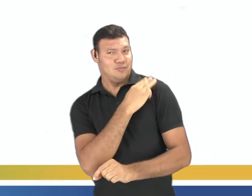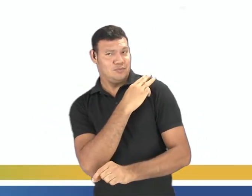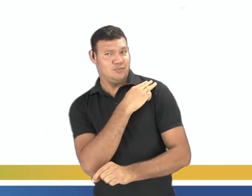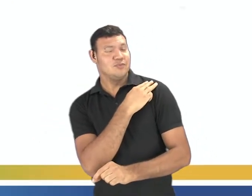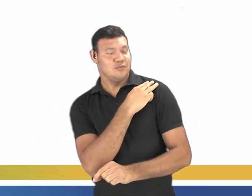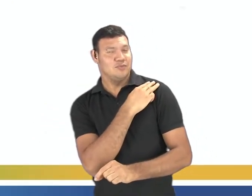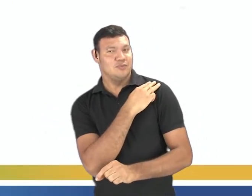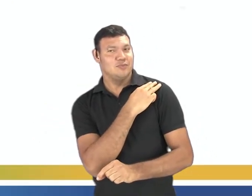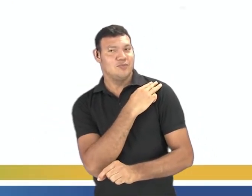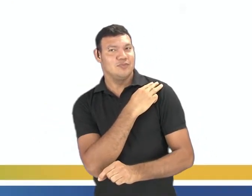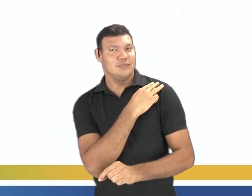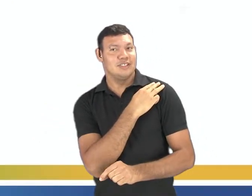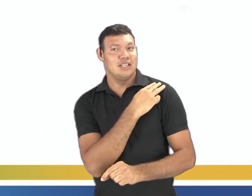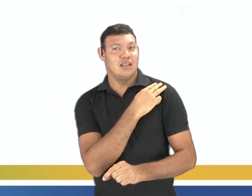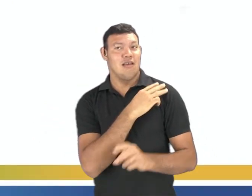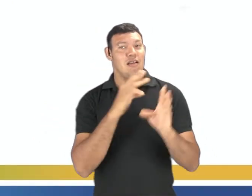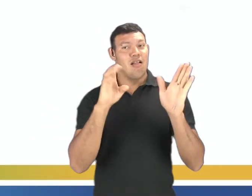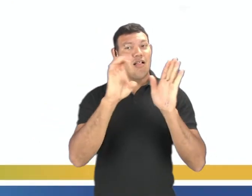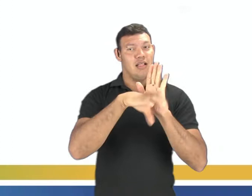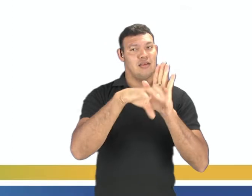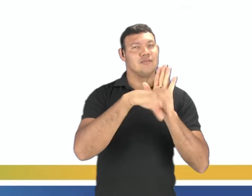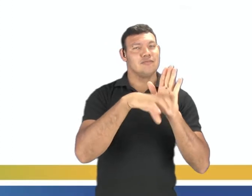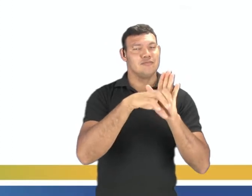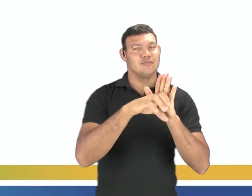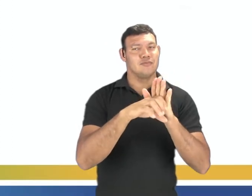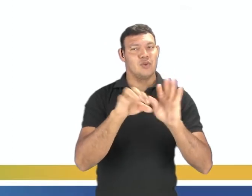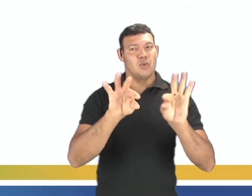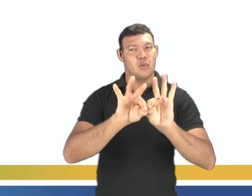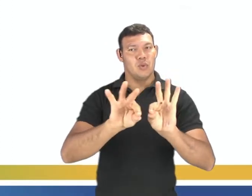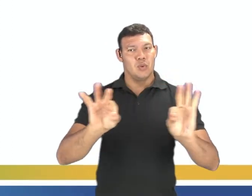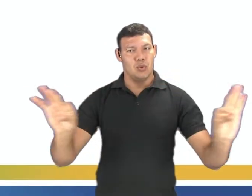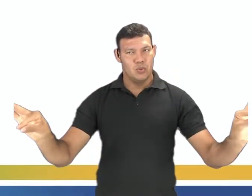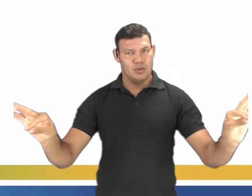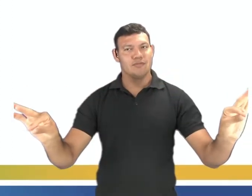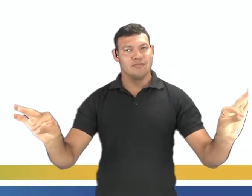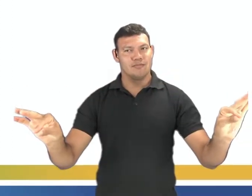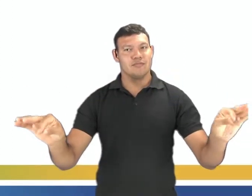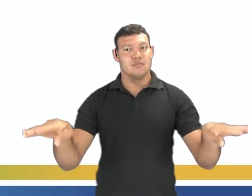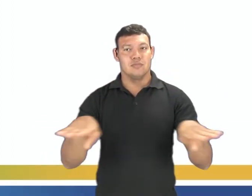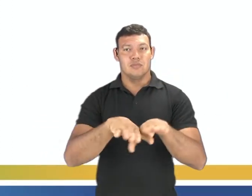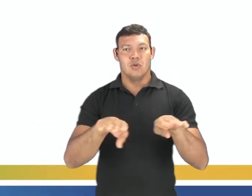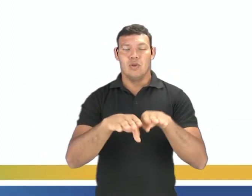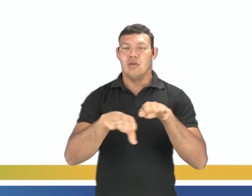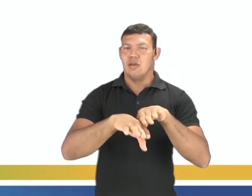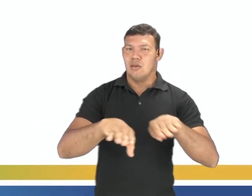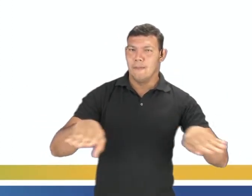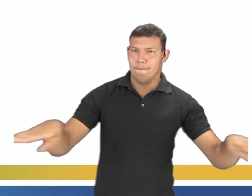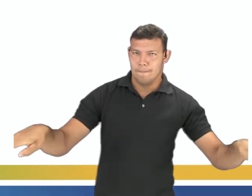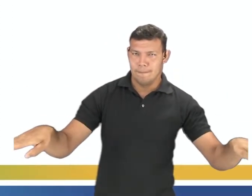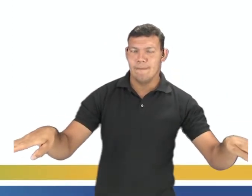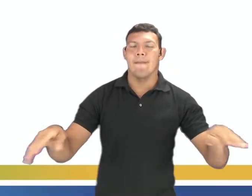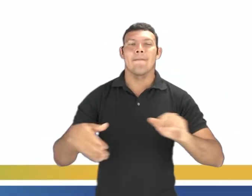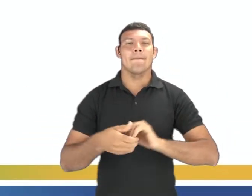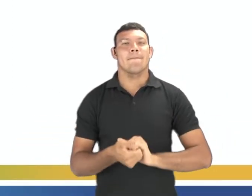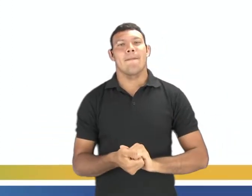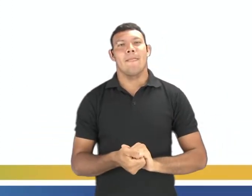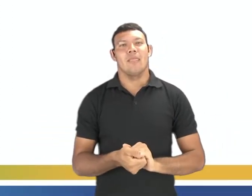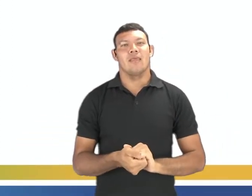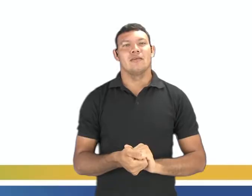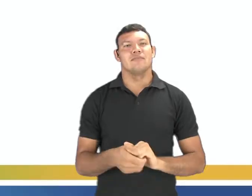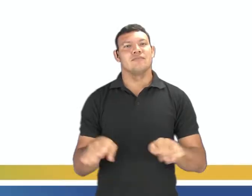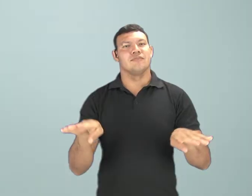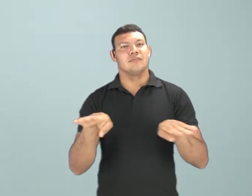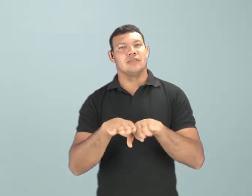alguns conhecimentos sobre retas paralelas de planos paralelos retas paralelas um plano e retas reversas e